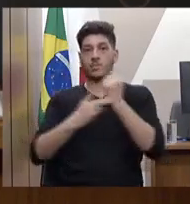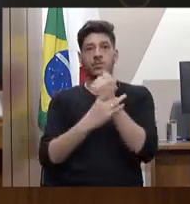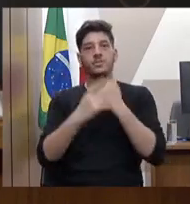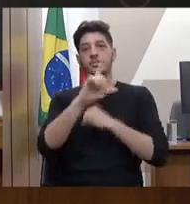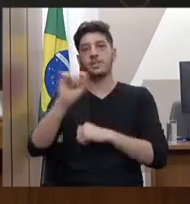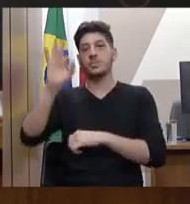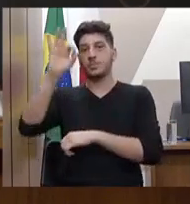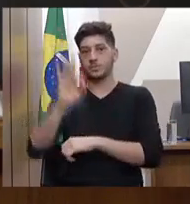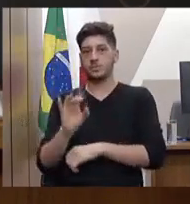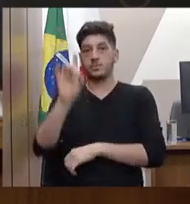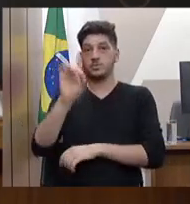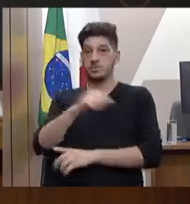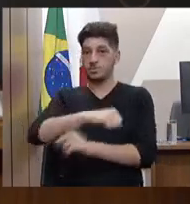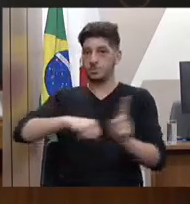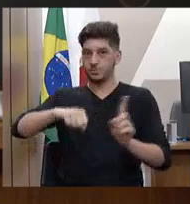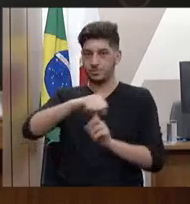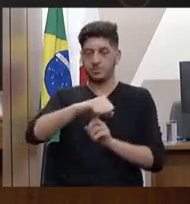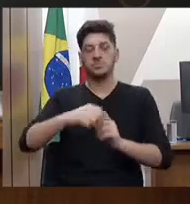sociais